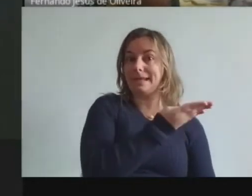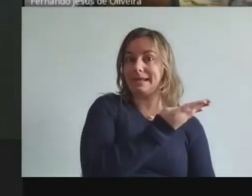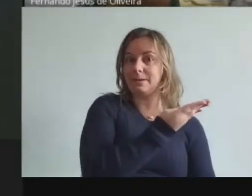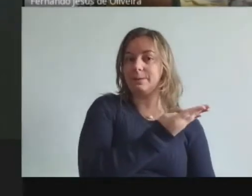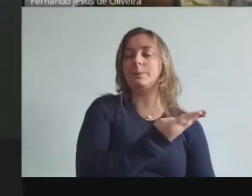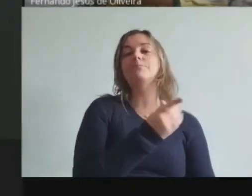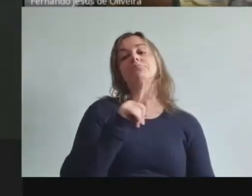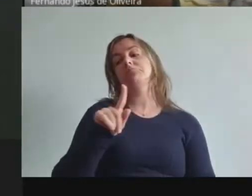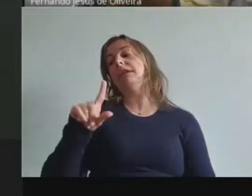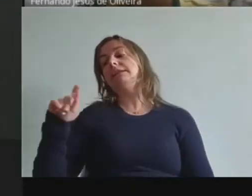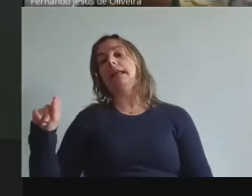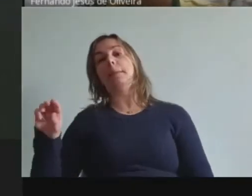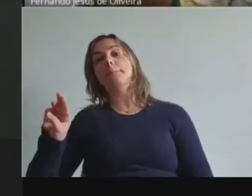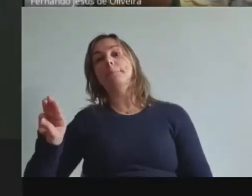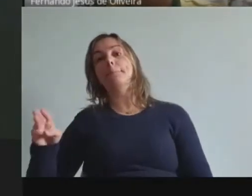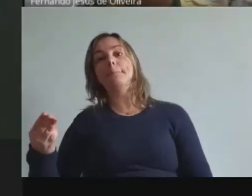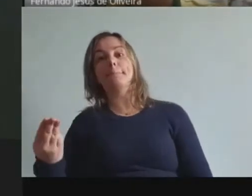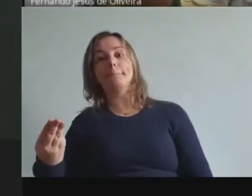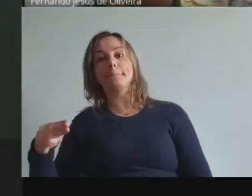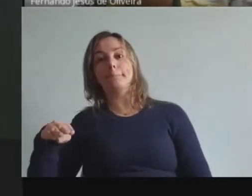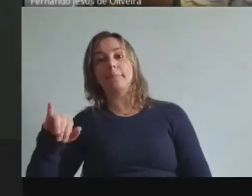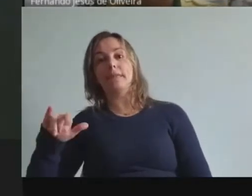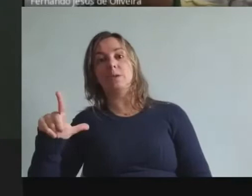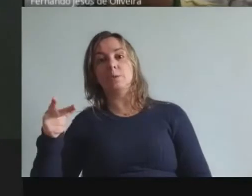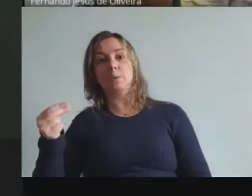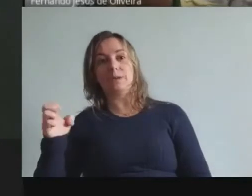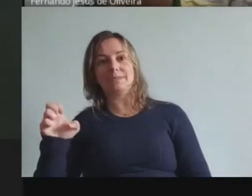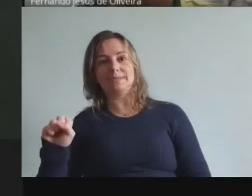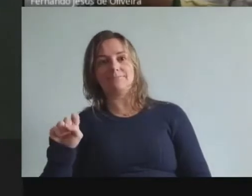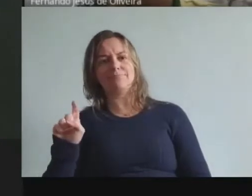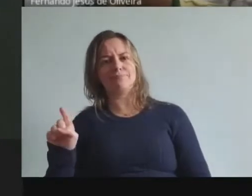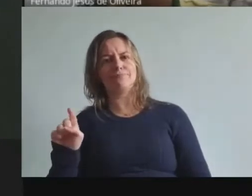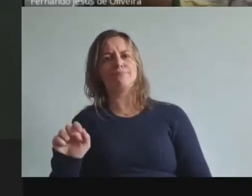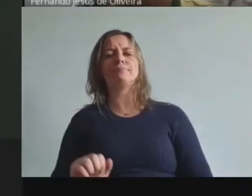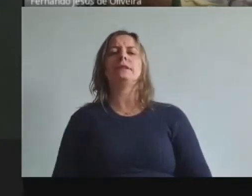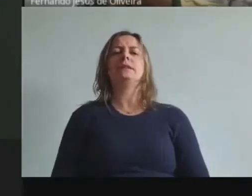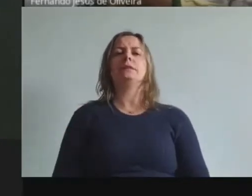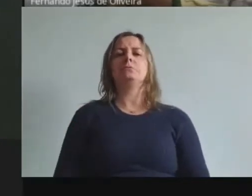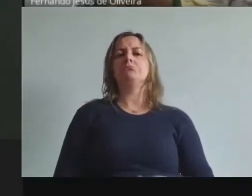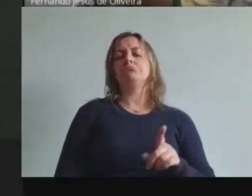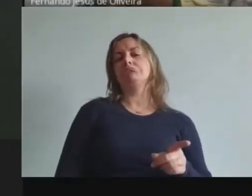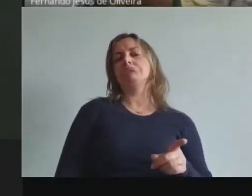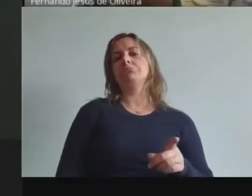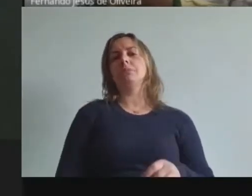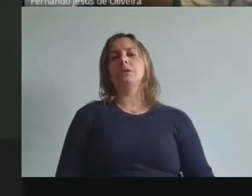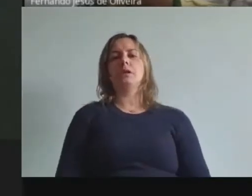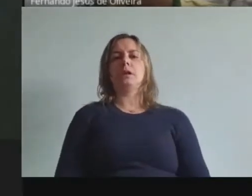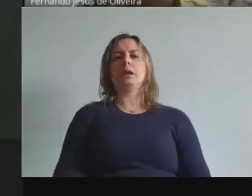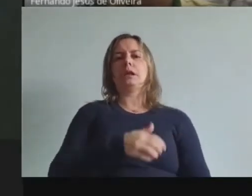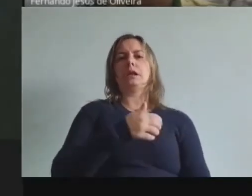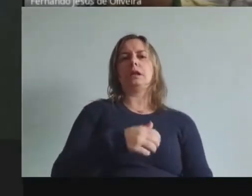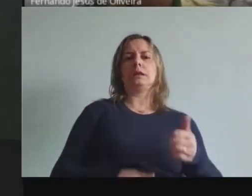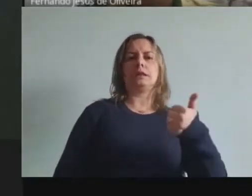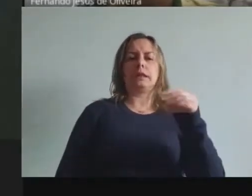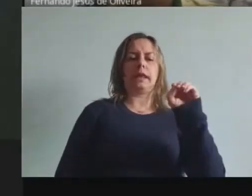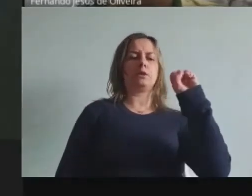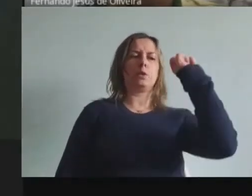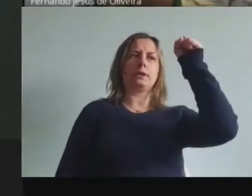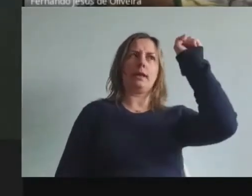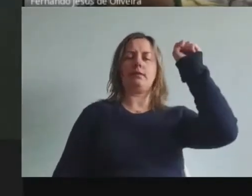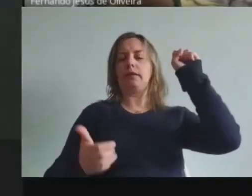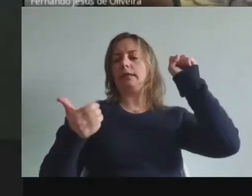100 milhões. 100 milhões é 10 oitava. 1 bilhão é 10 a nona. Só que aqui